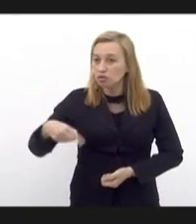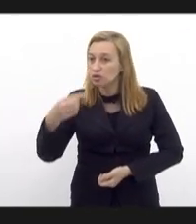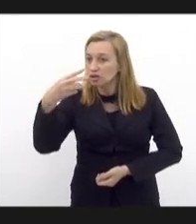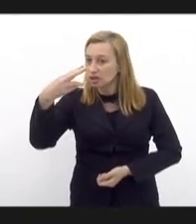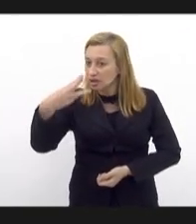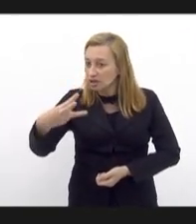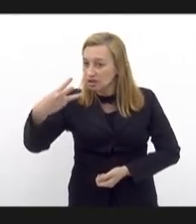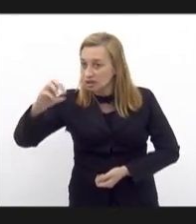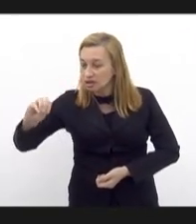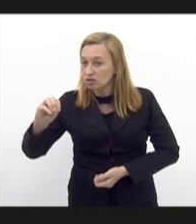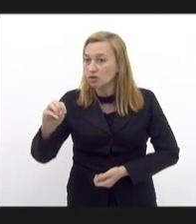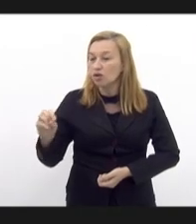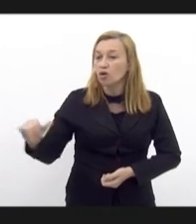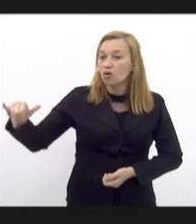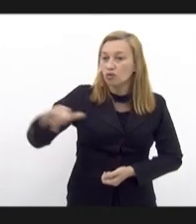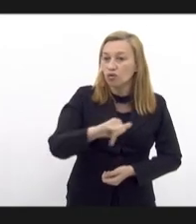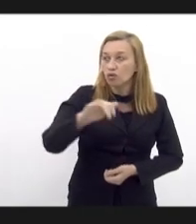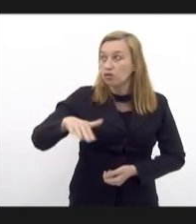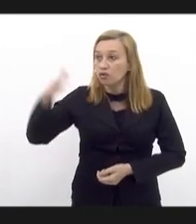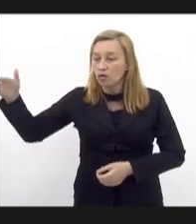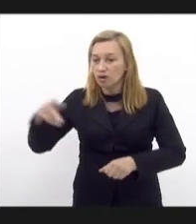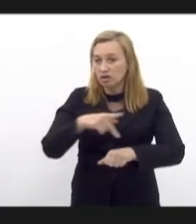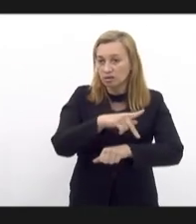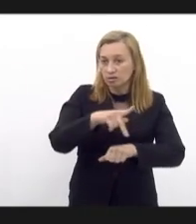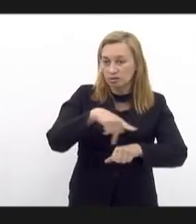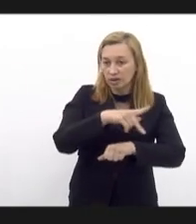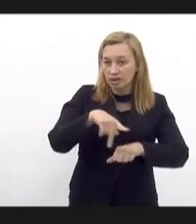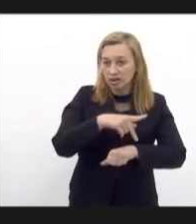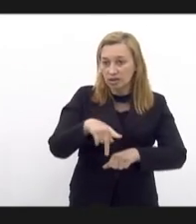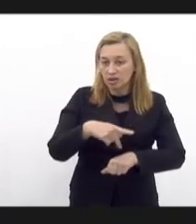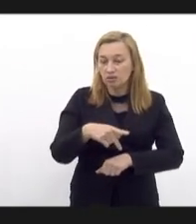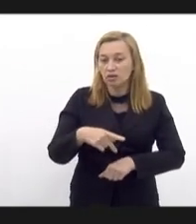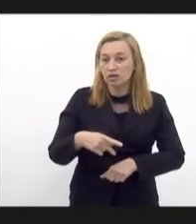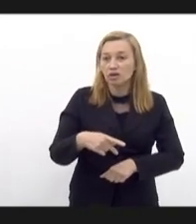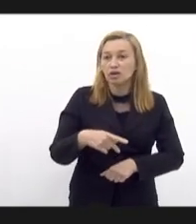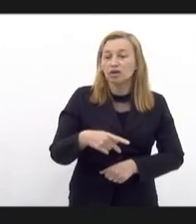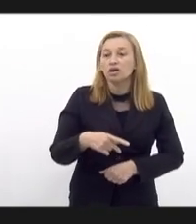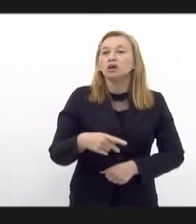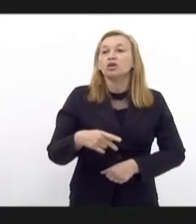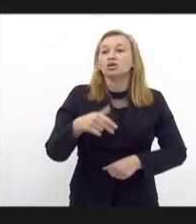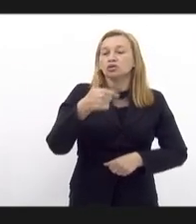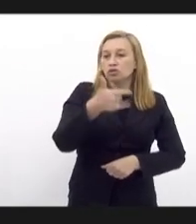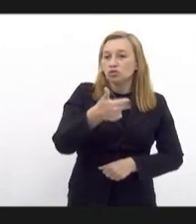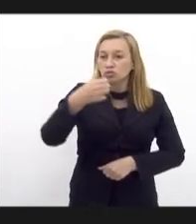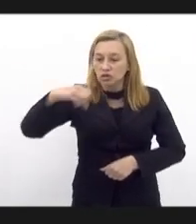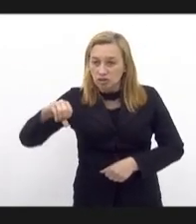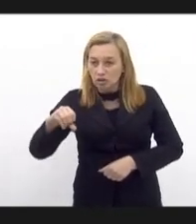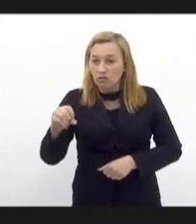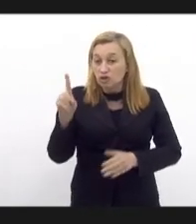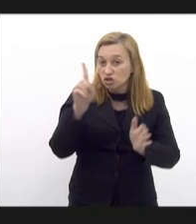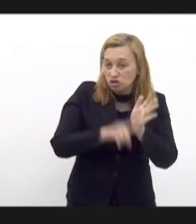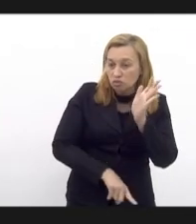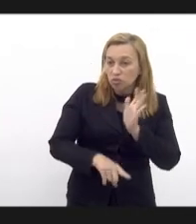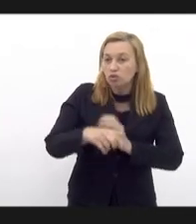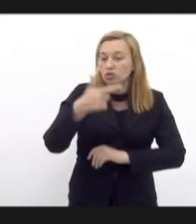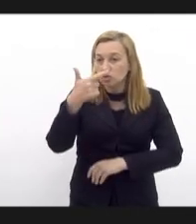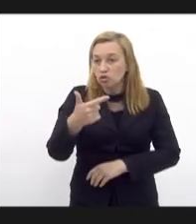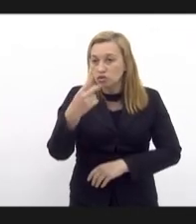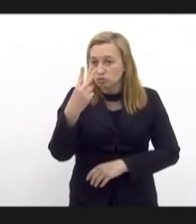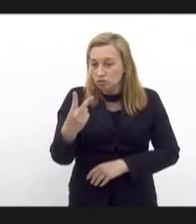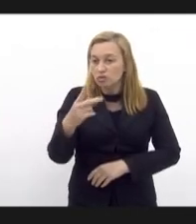internacionais e 9.353 voos domésticos. Em 2019, nós já tivemos uma redução para 2.155